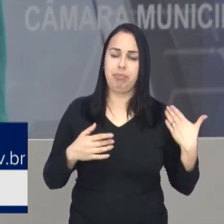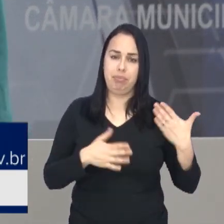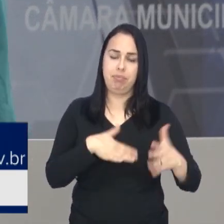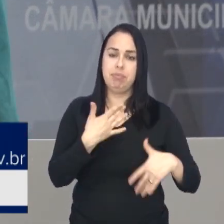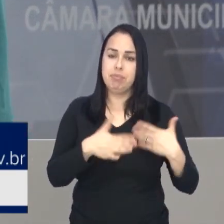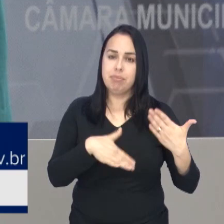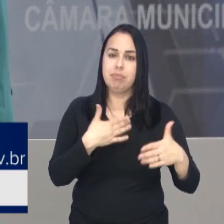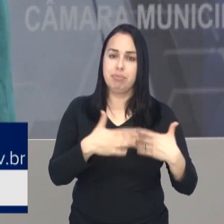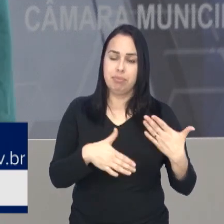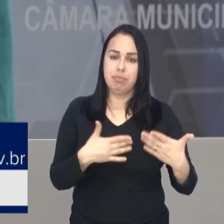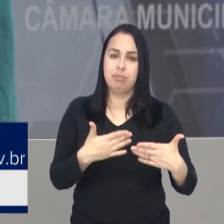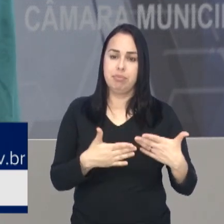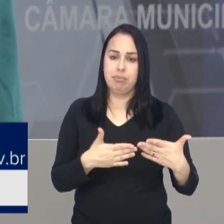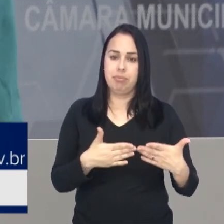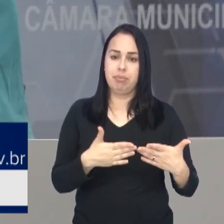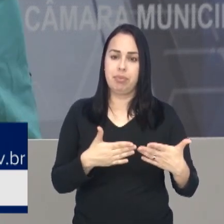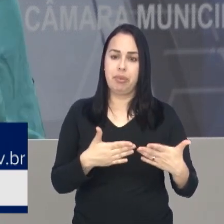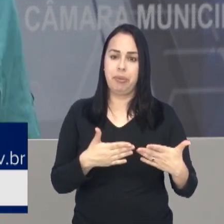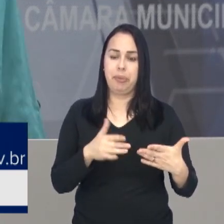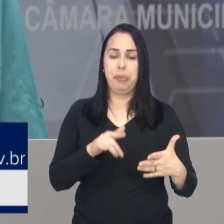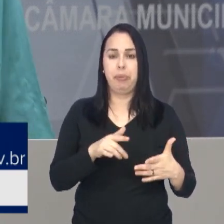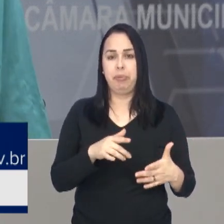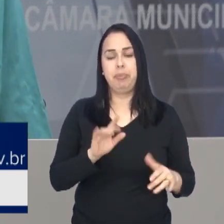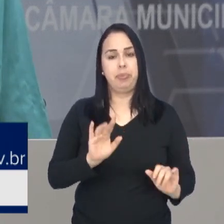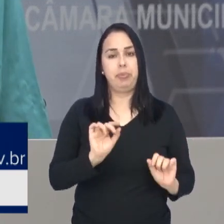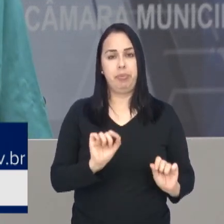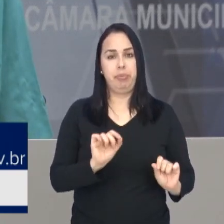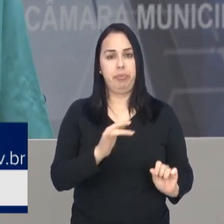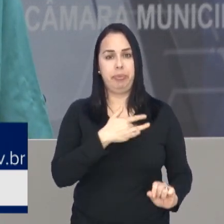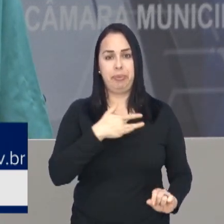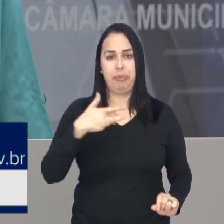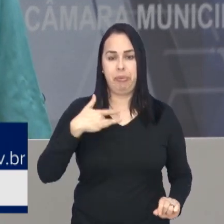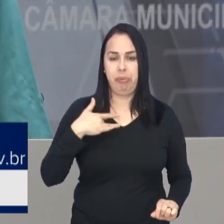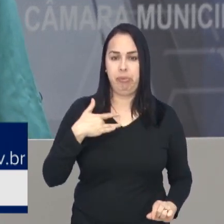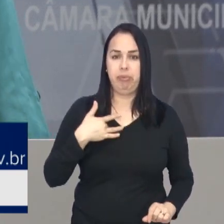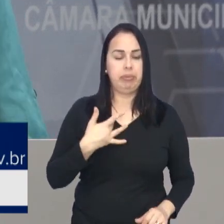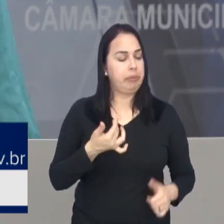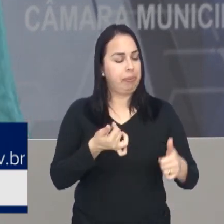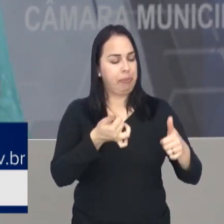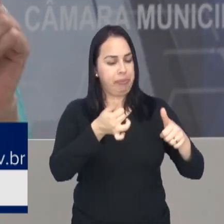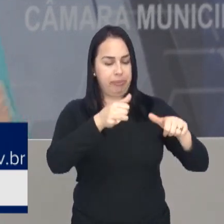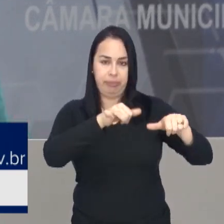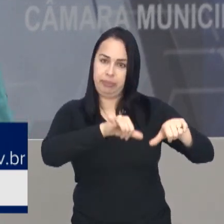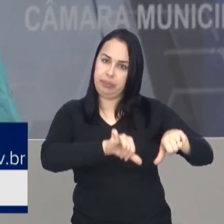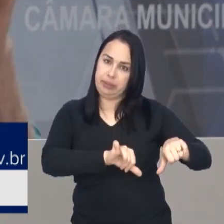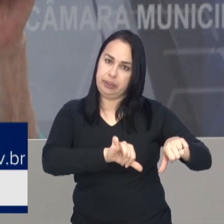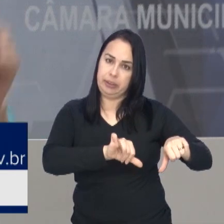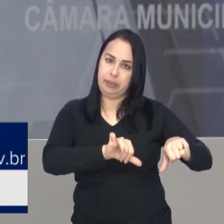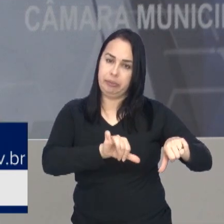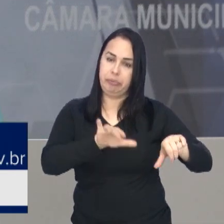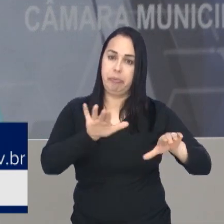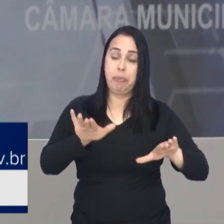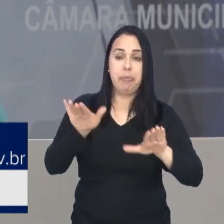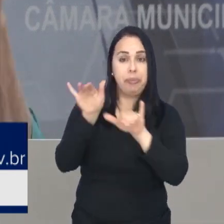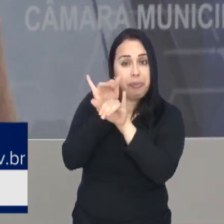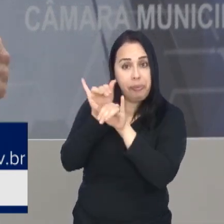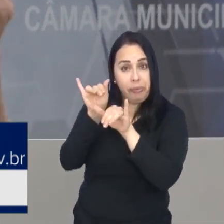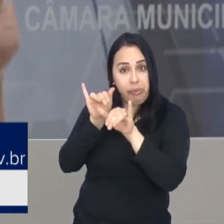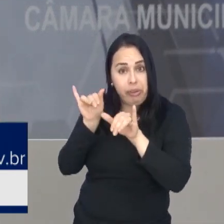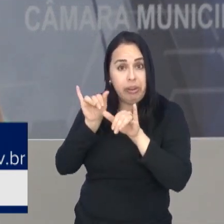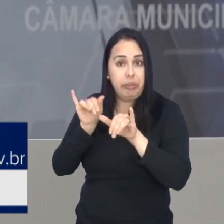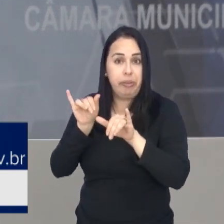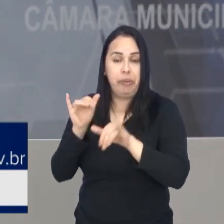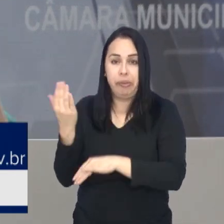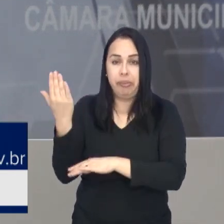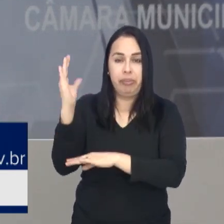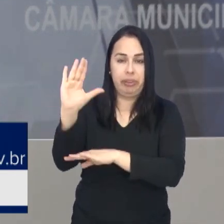mais deteriorando com o serviço público, a qualidade da saúde, mas ganha na propaganda, porque em